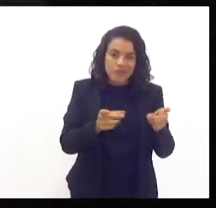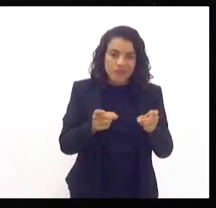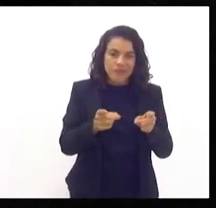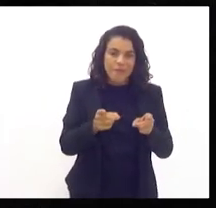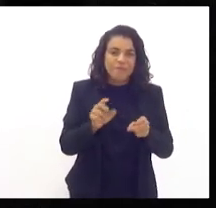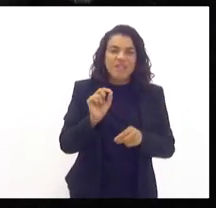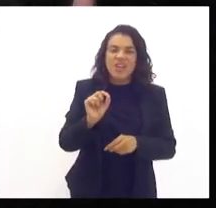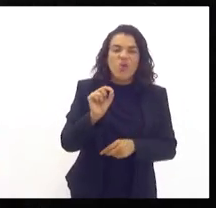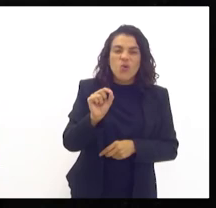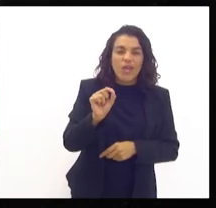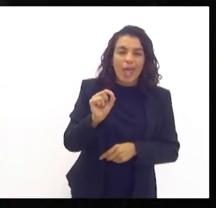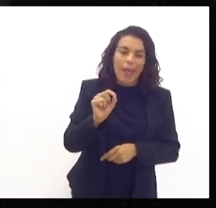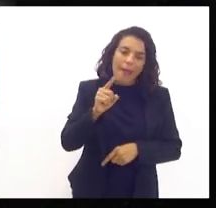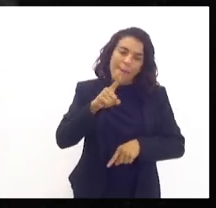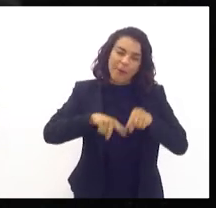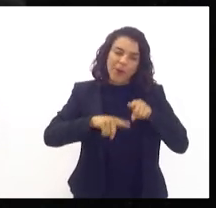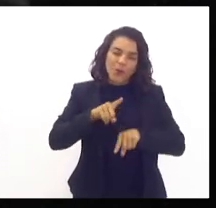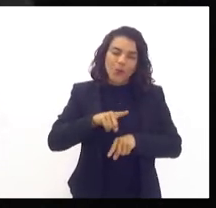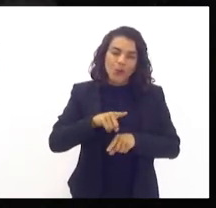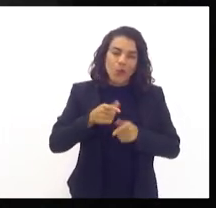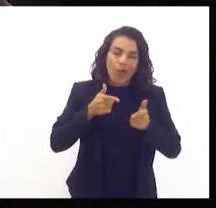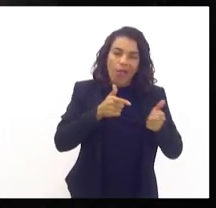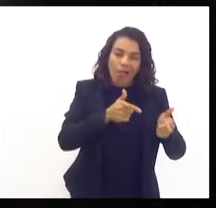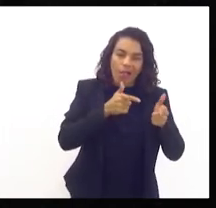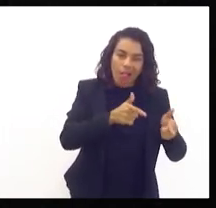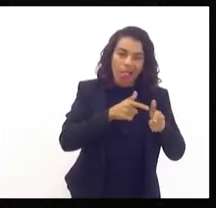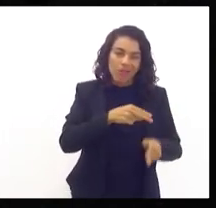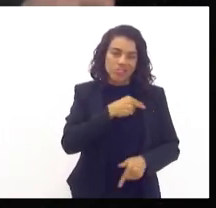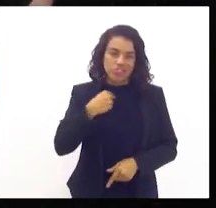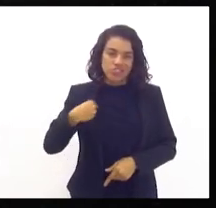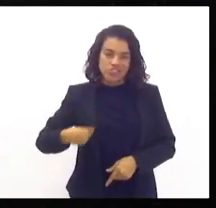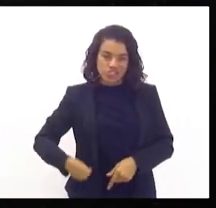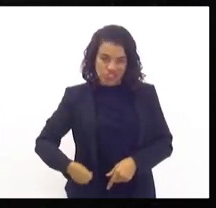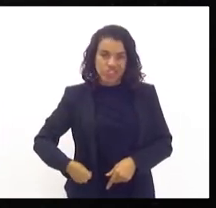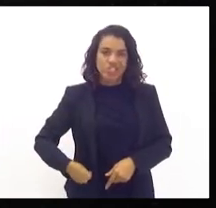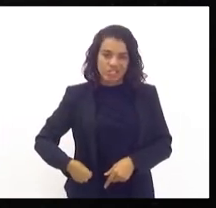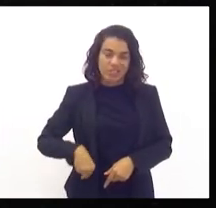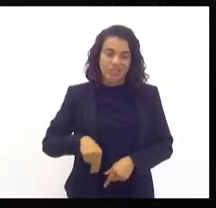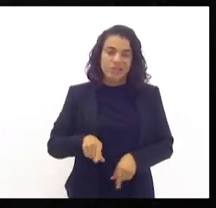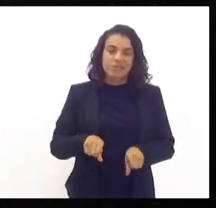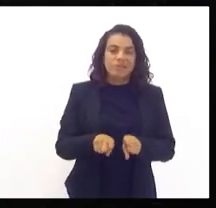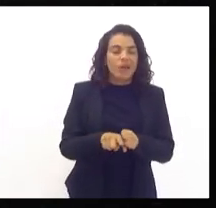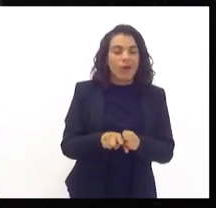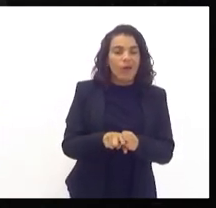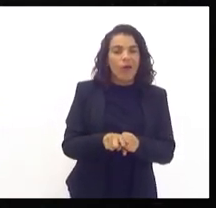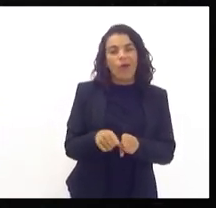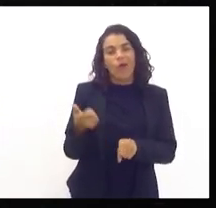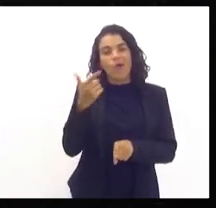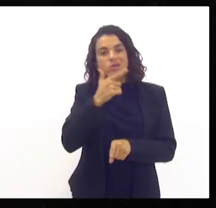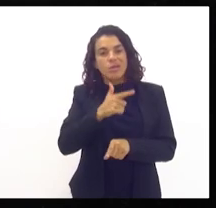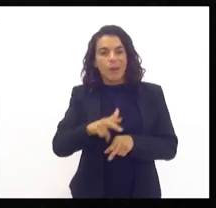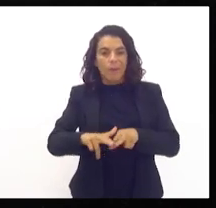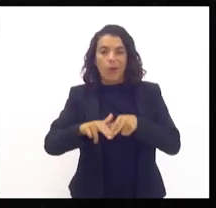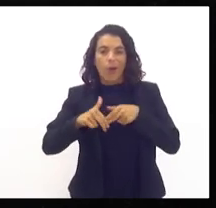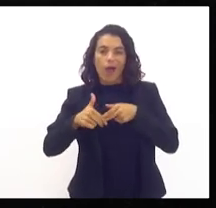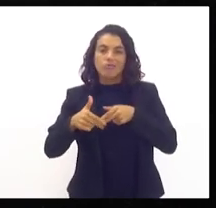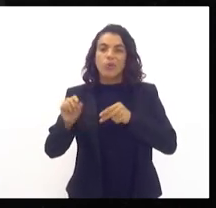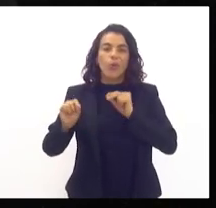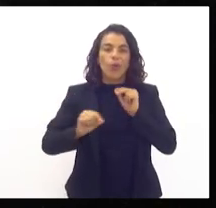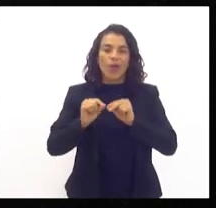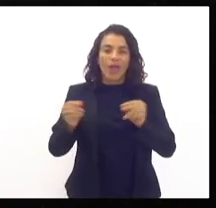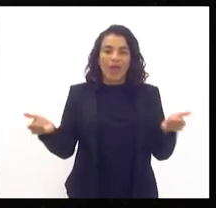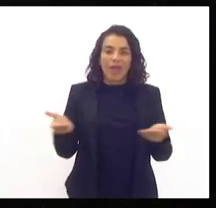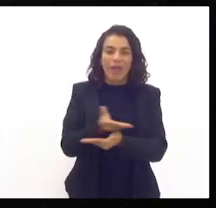famoso xing-ling, que entra da China através do porto,